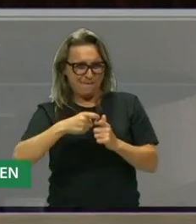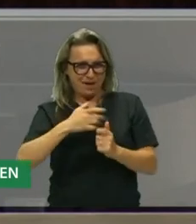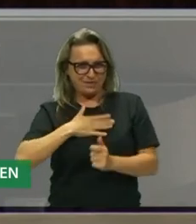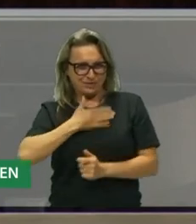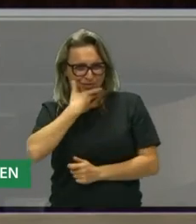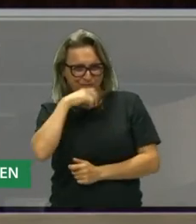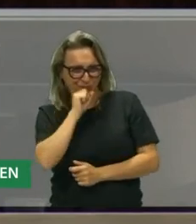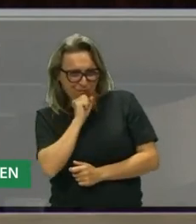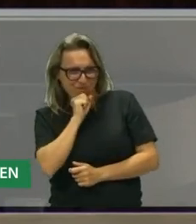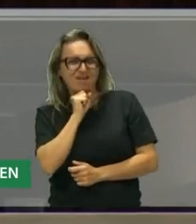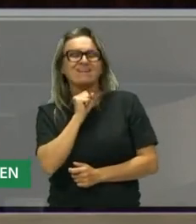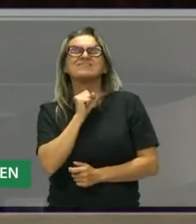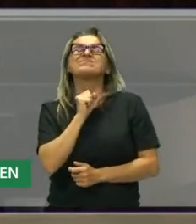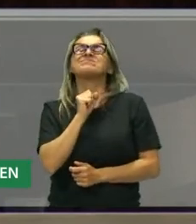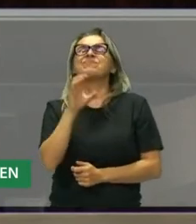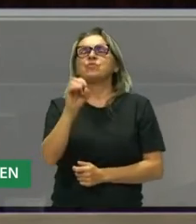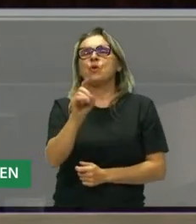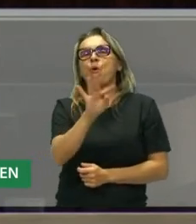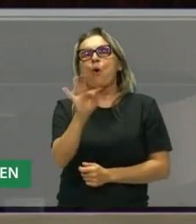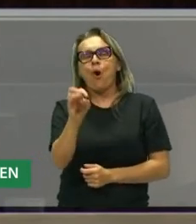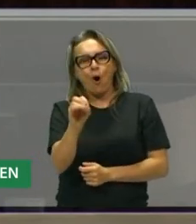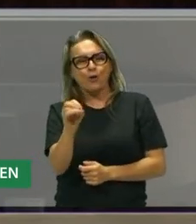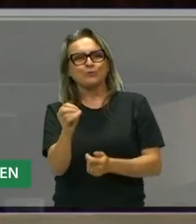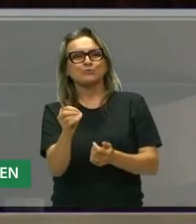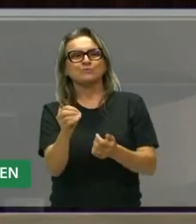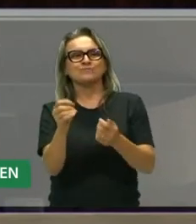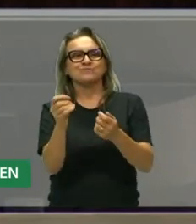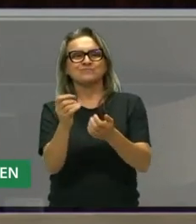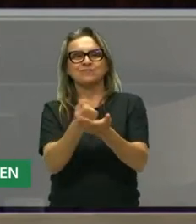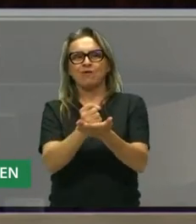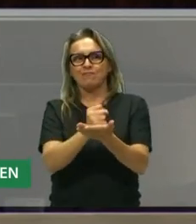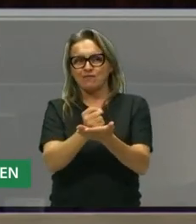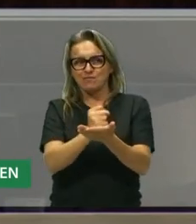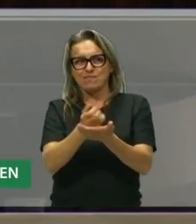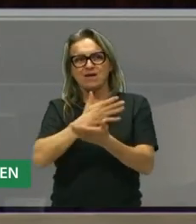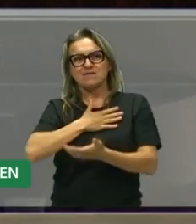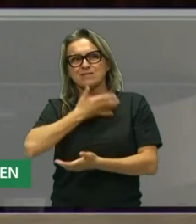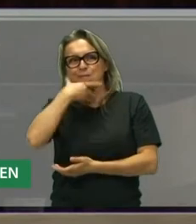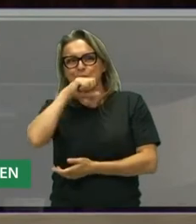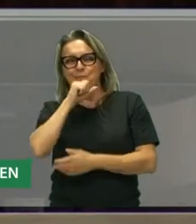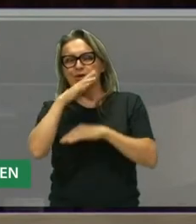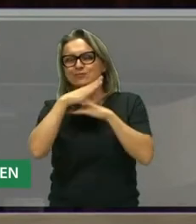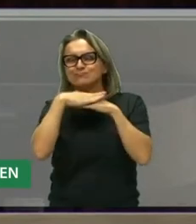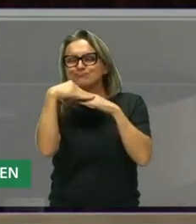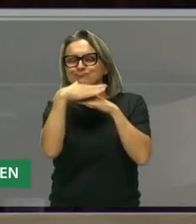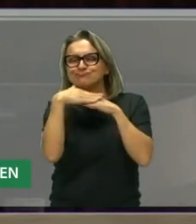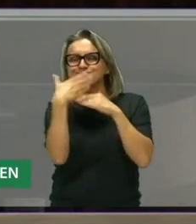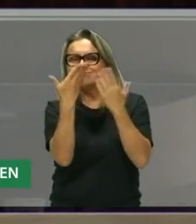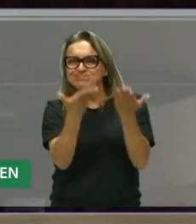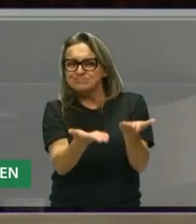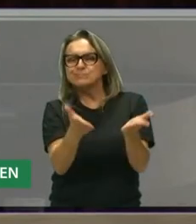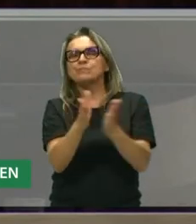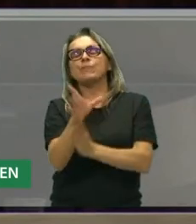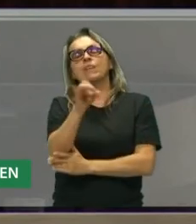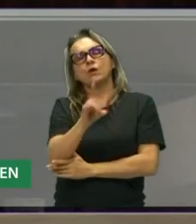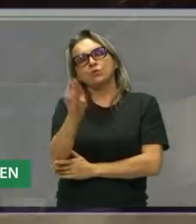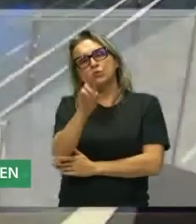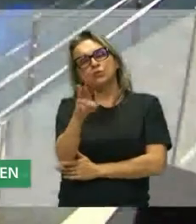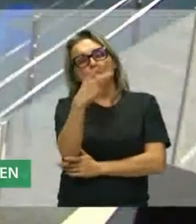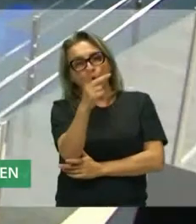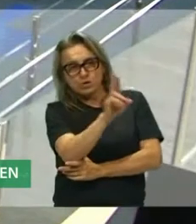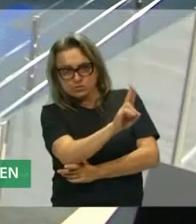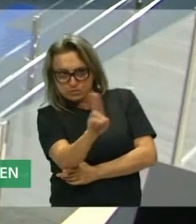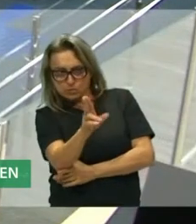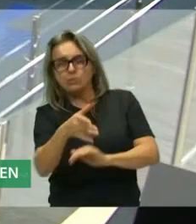Otto da farmácia. O pai tinha um carinho muito grande por ti, Luiz Garcia. Em seu nome, eu cumprimento os